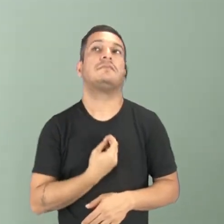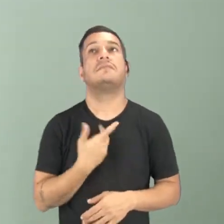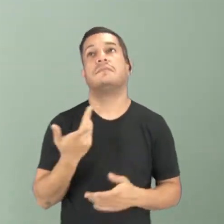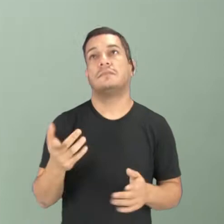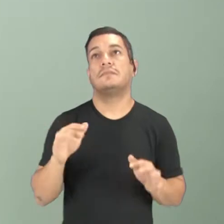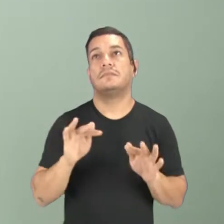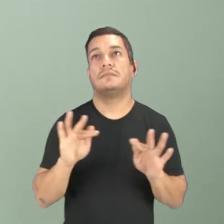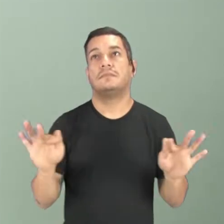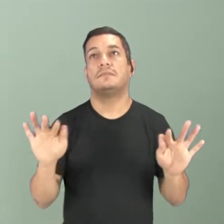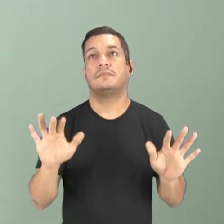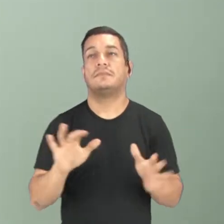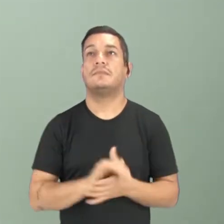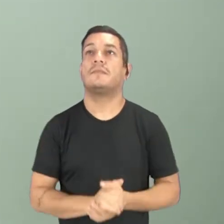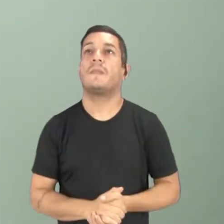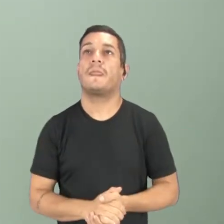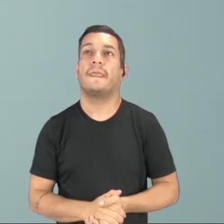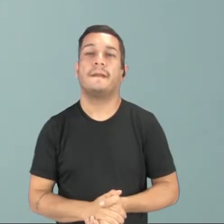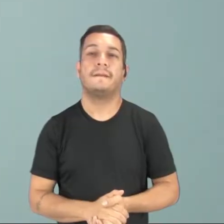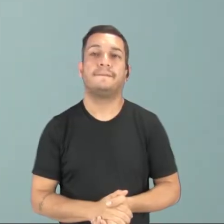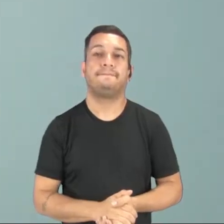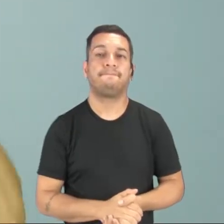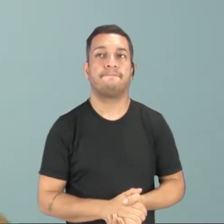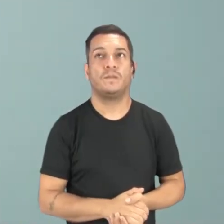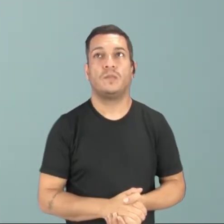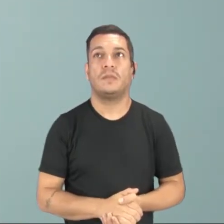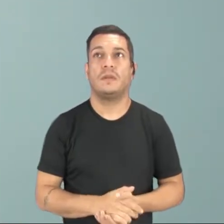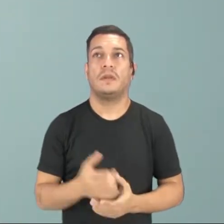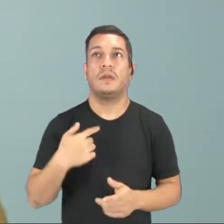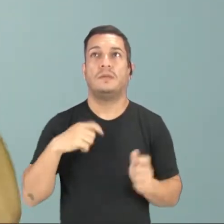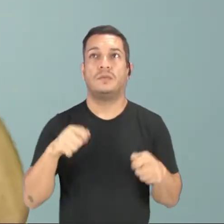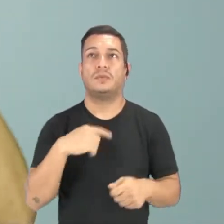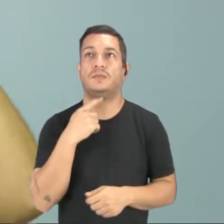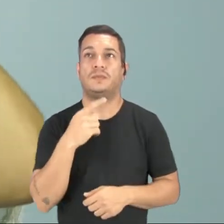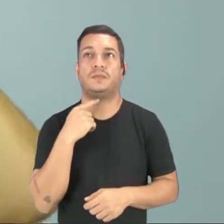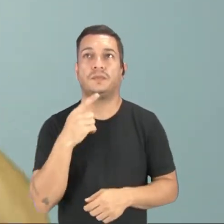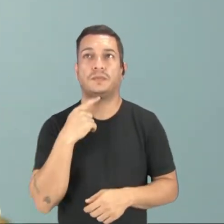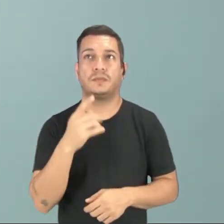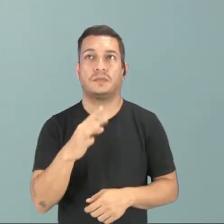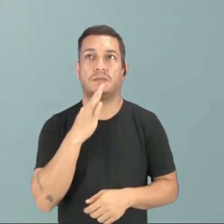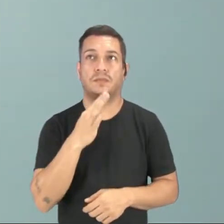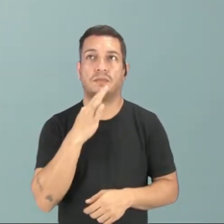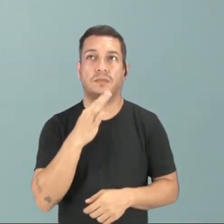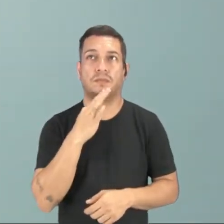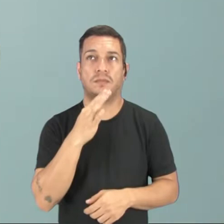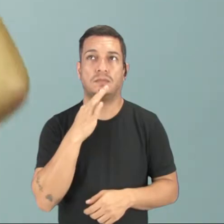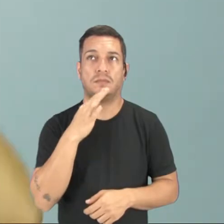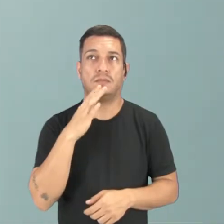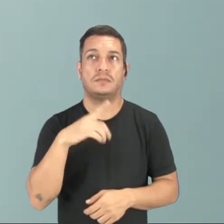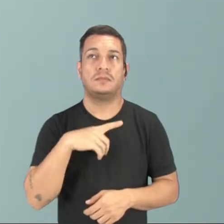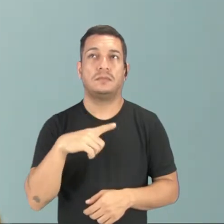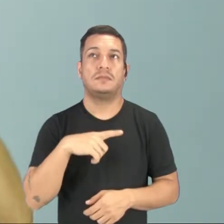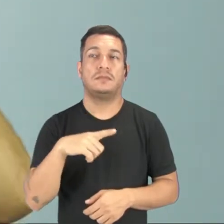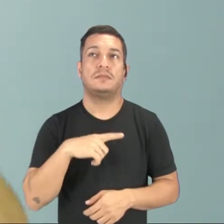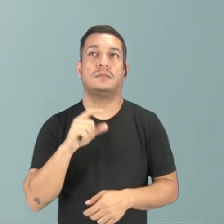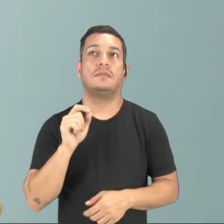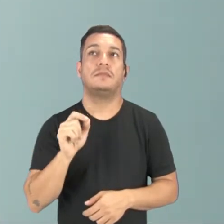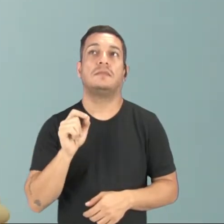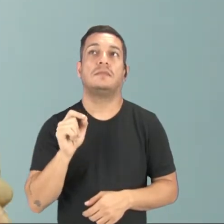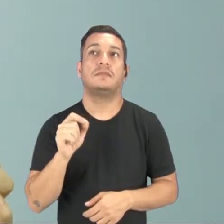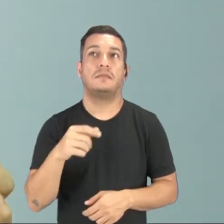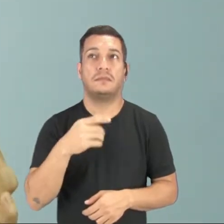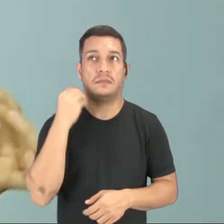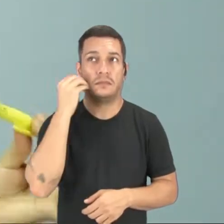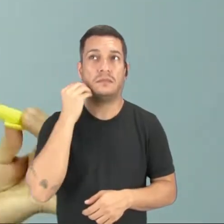mais ou menos assim, ó. Eu posso duvidar do conhecimento que é produzido